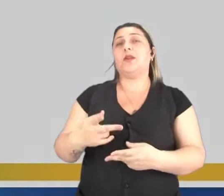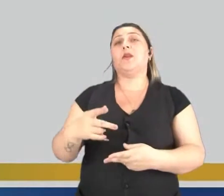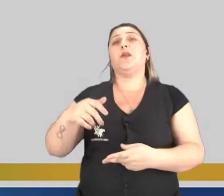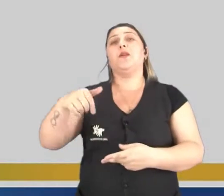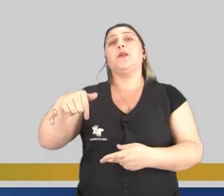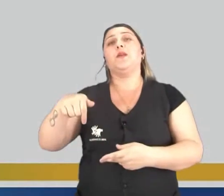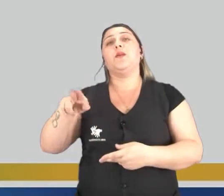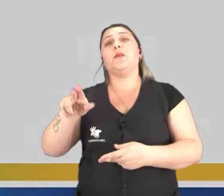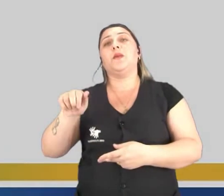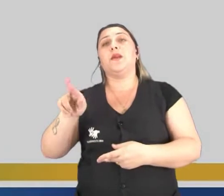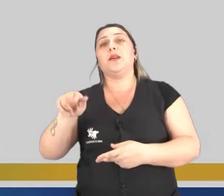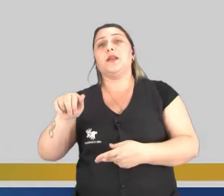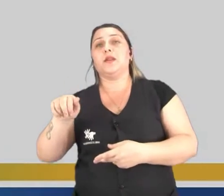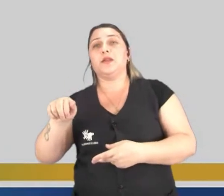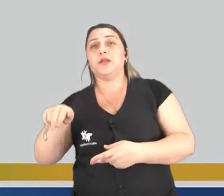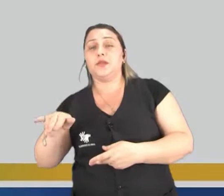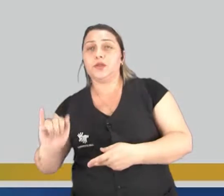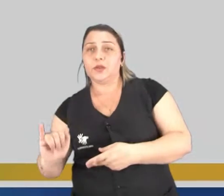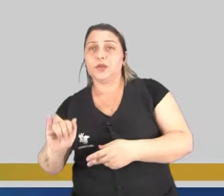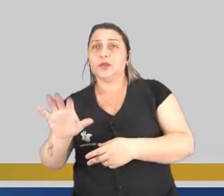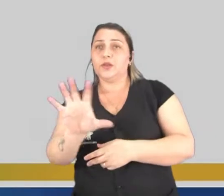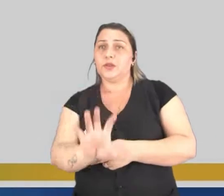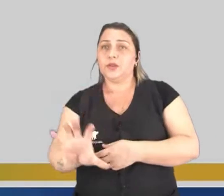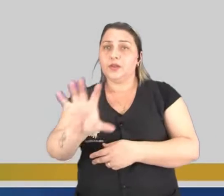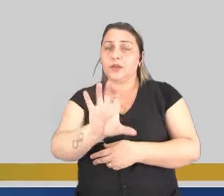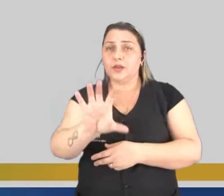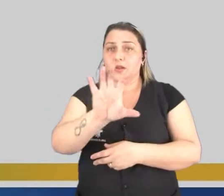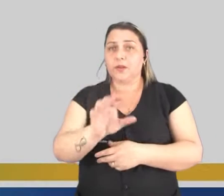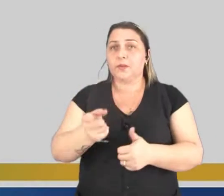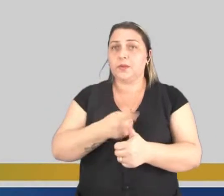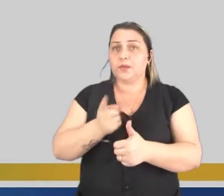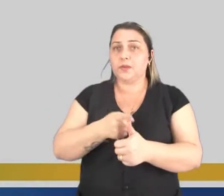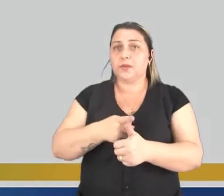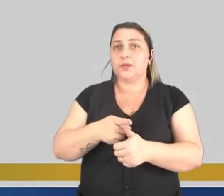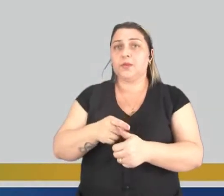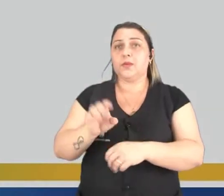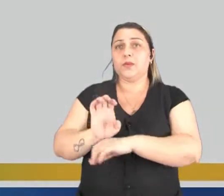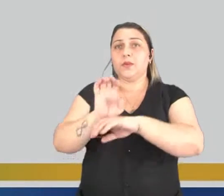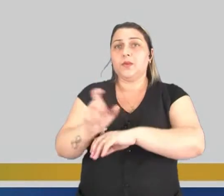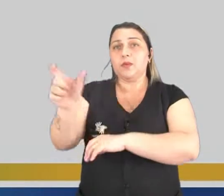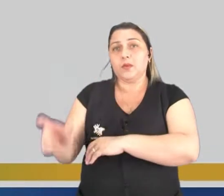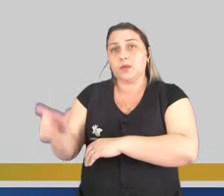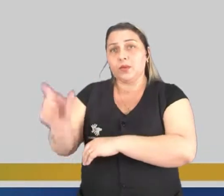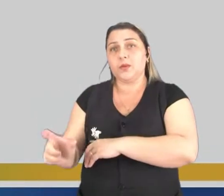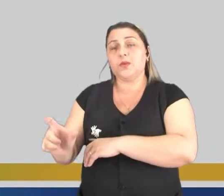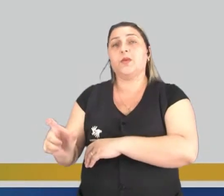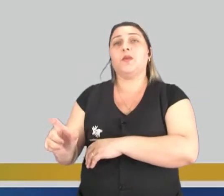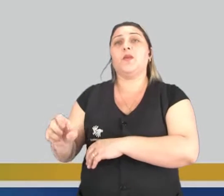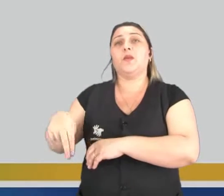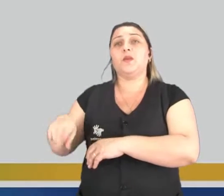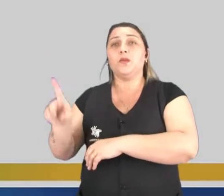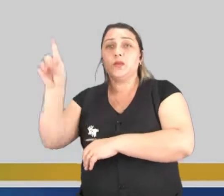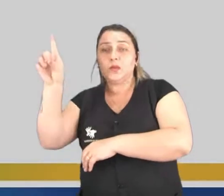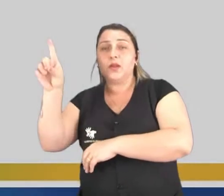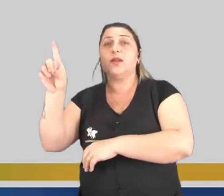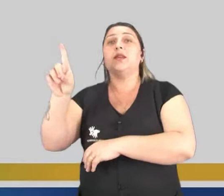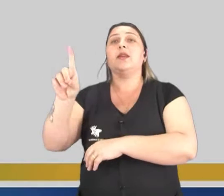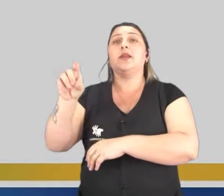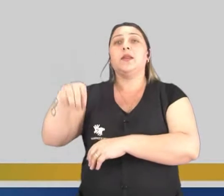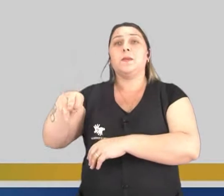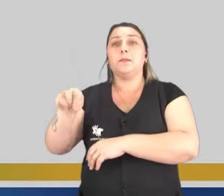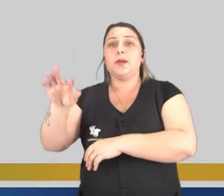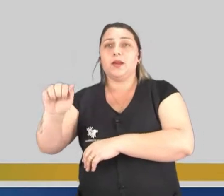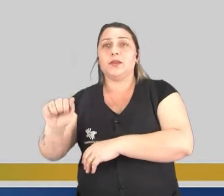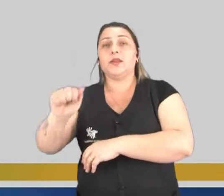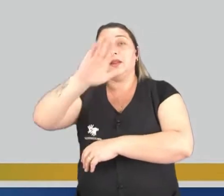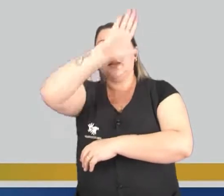tupi-guaranis, eles ocupavam a região que foi ocupada primeiramente pelos europeus, a região do Nordeste, da Mata Atlântica.